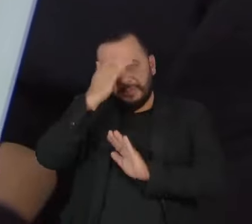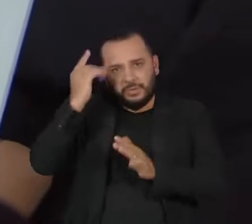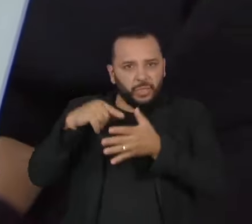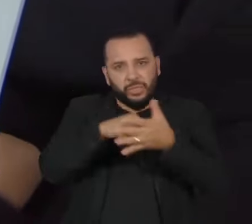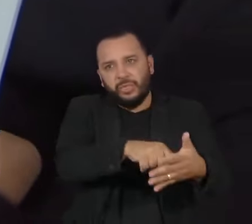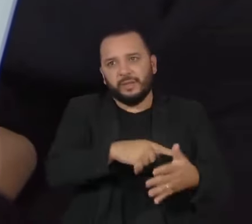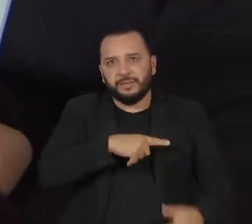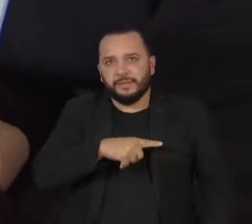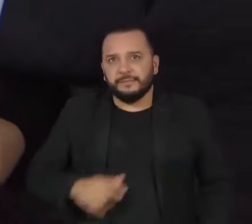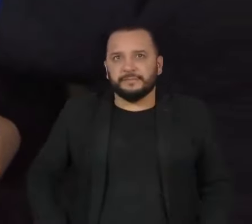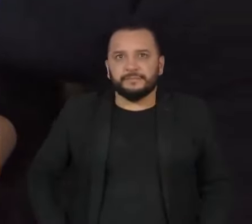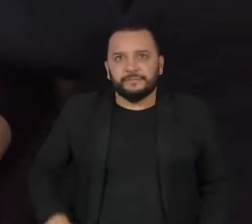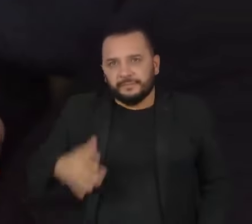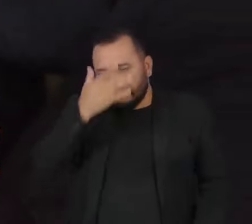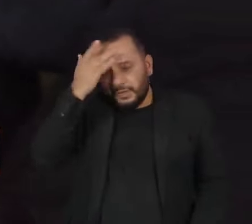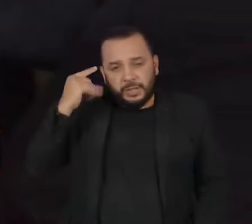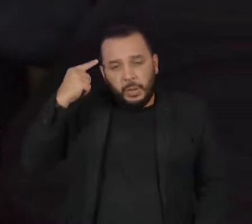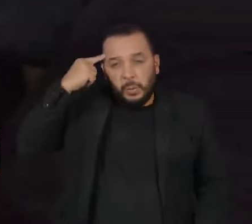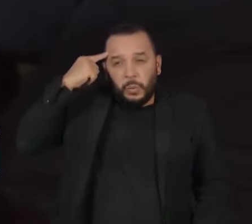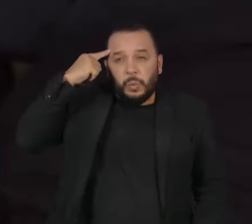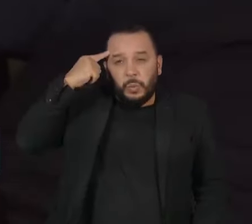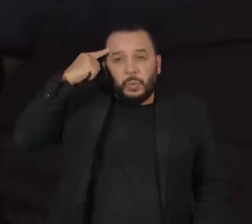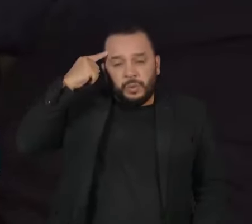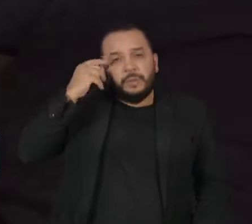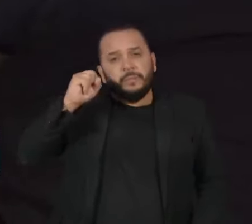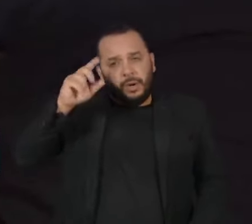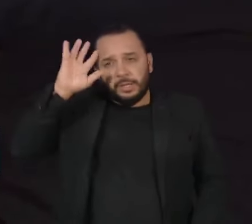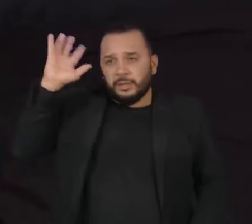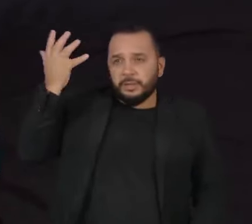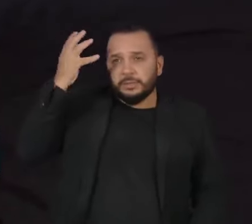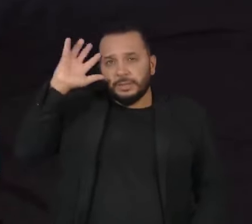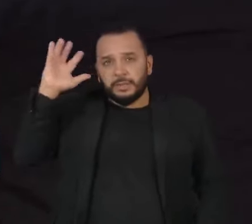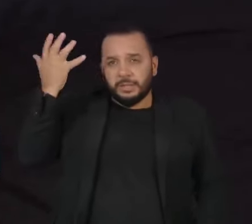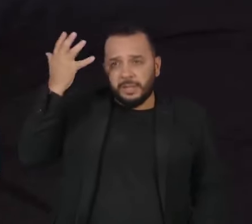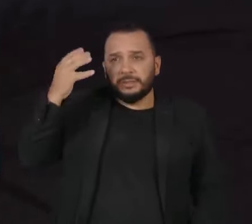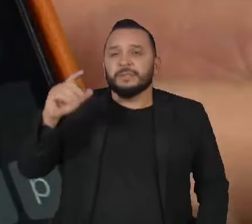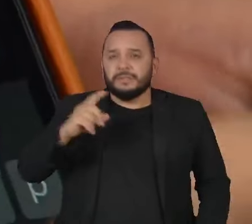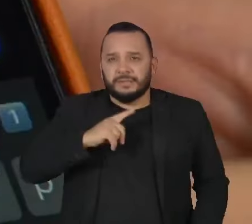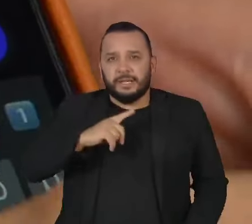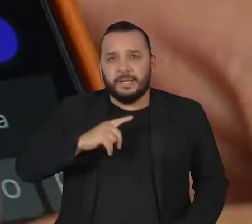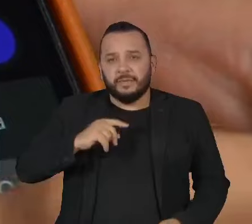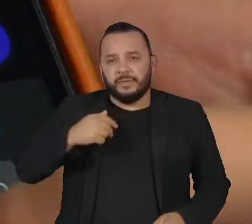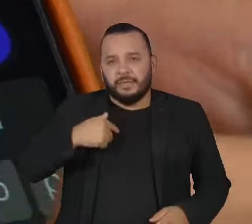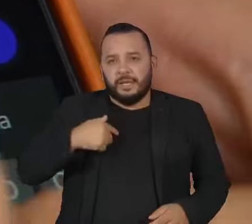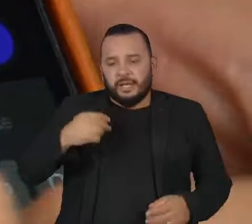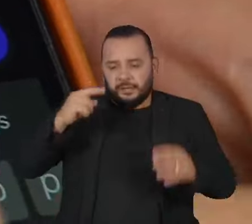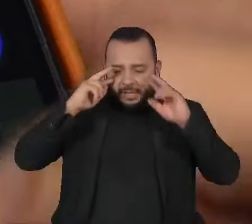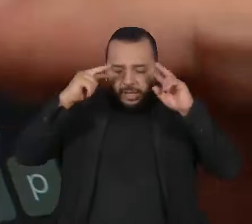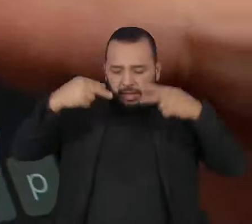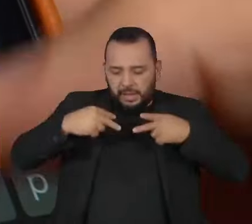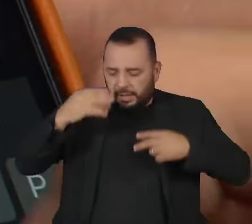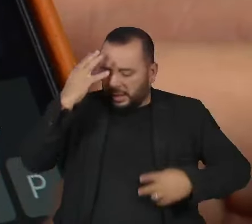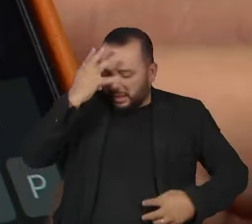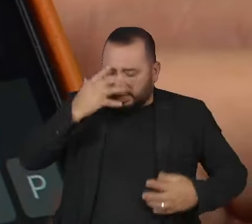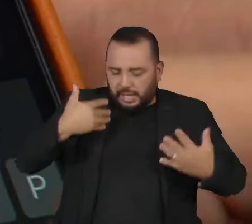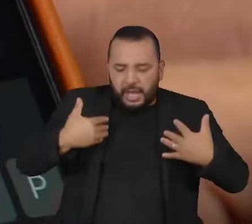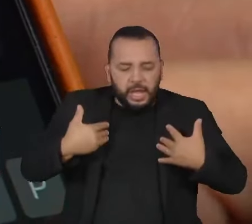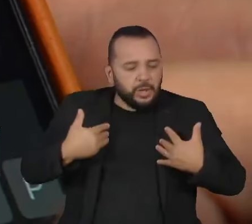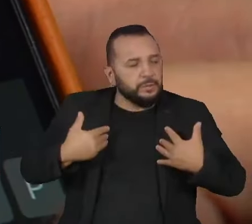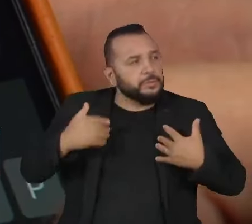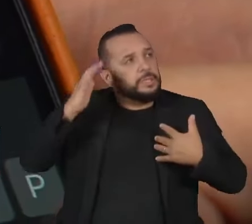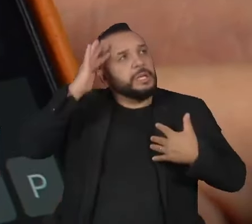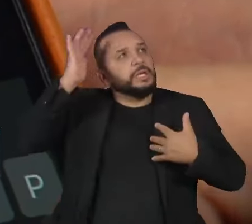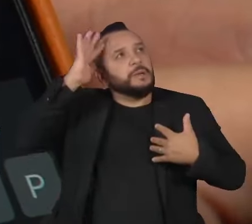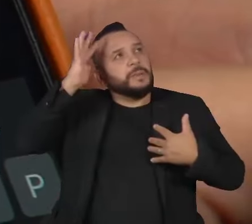A obsessão do criminoso pode ser motivada por transtornos, como borderline narcisista e quadros delirantes, em que a pessoa imagina